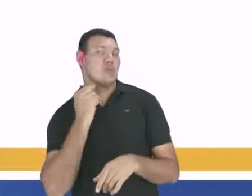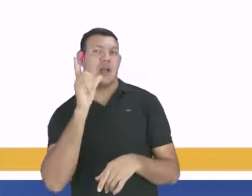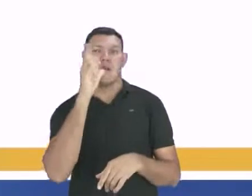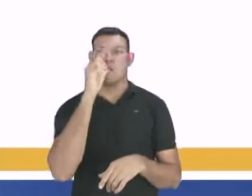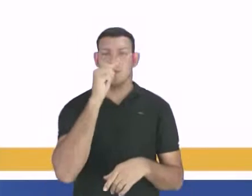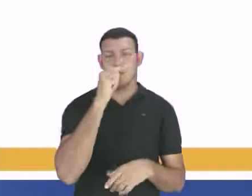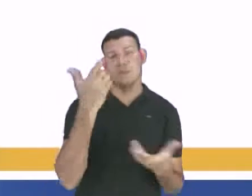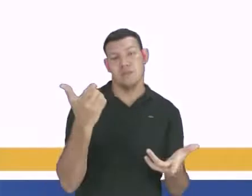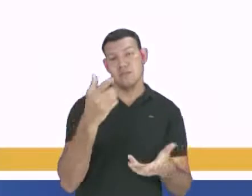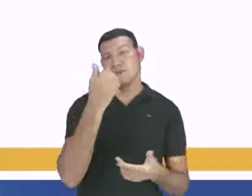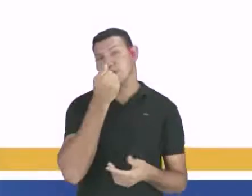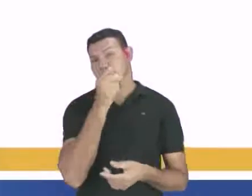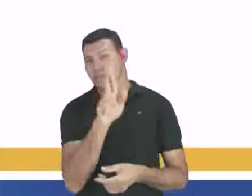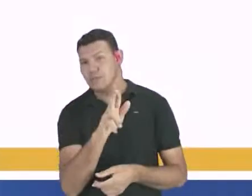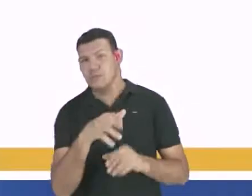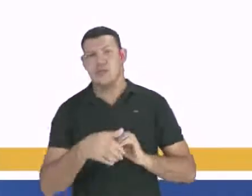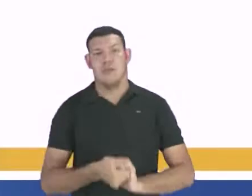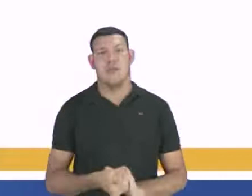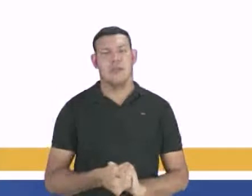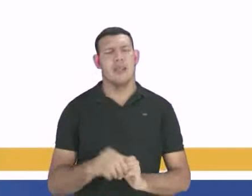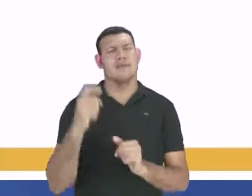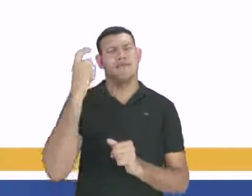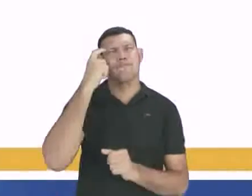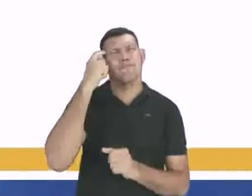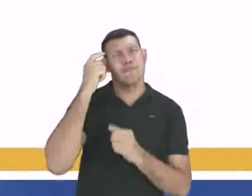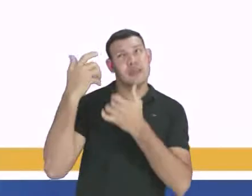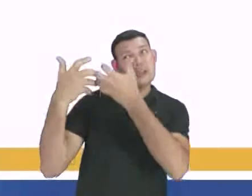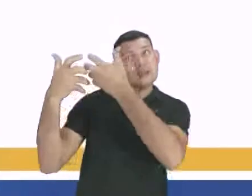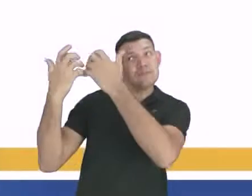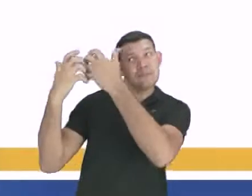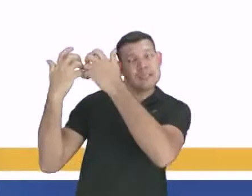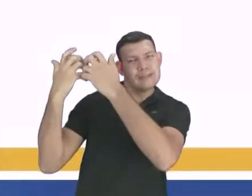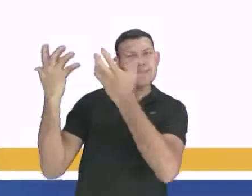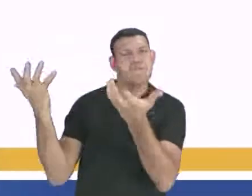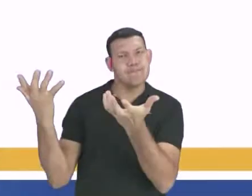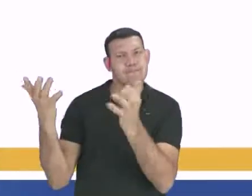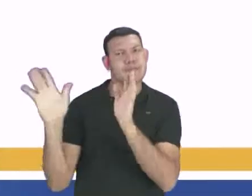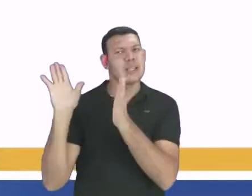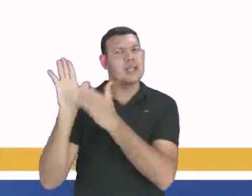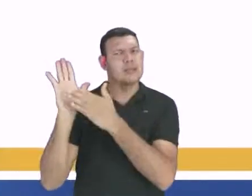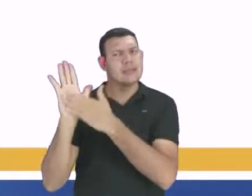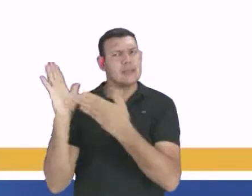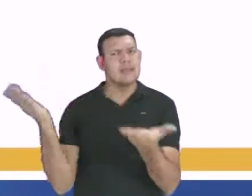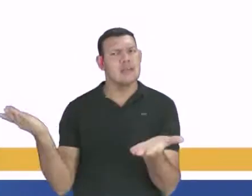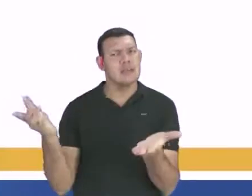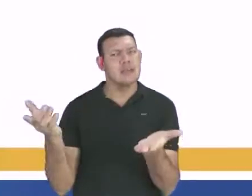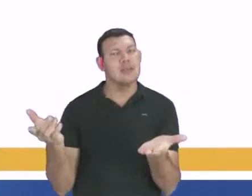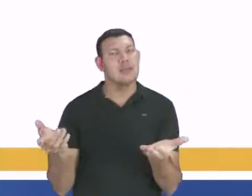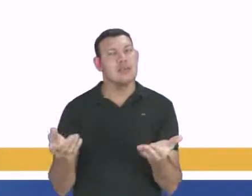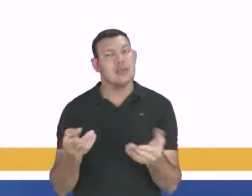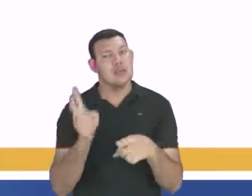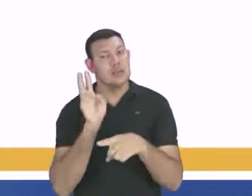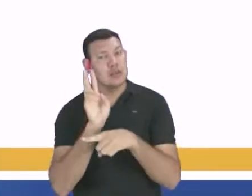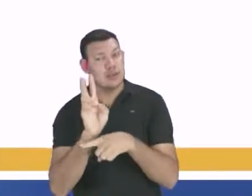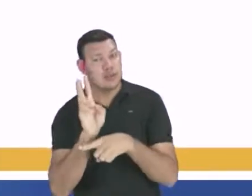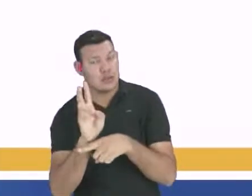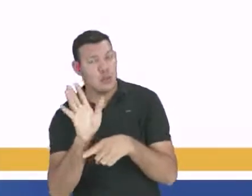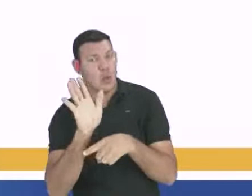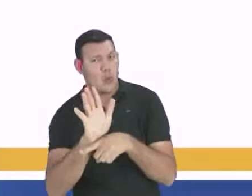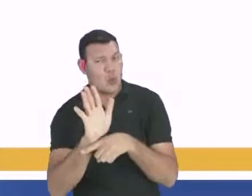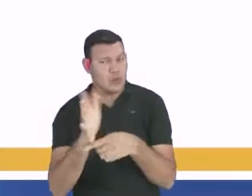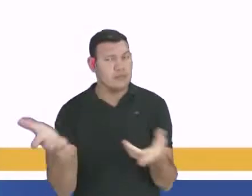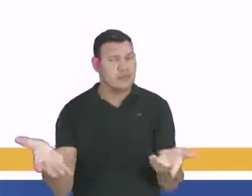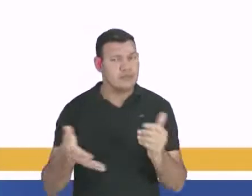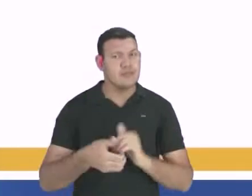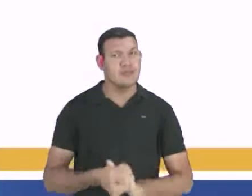pensamento crítico, né? Quais são as proposições que eu posso explanar, né? Eu posso expressar para atenuar esse problema? Coloquei